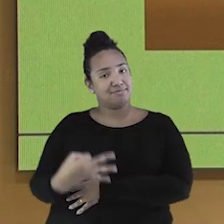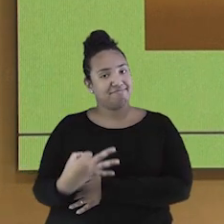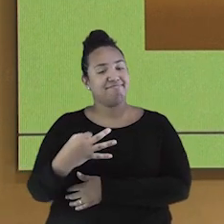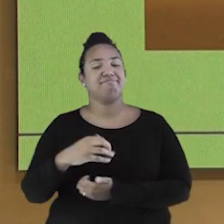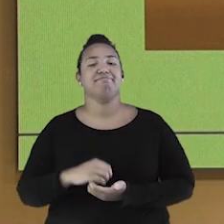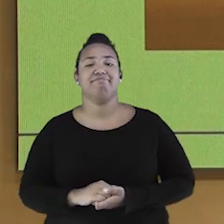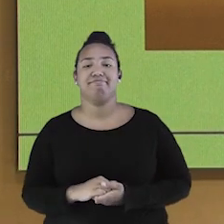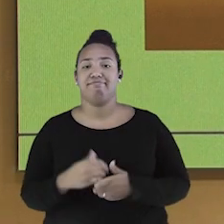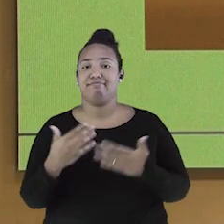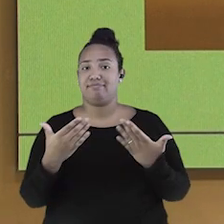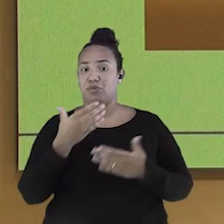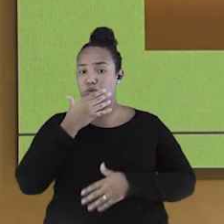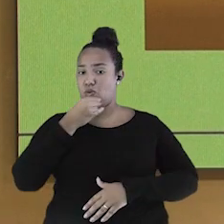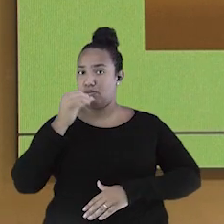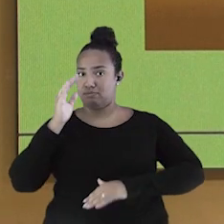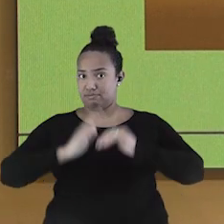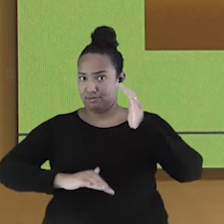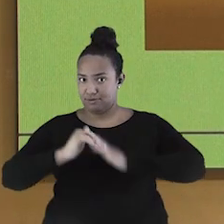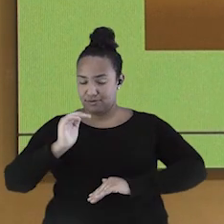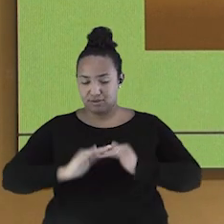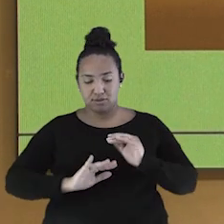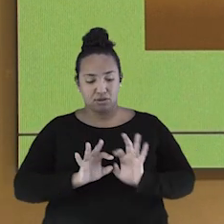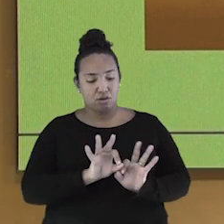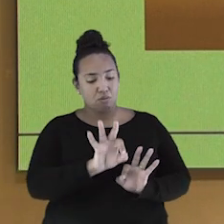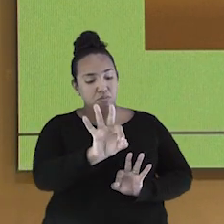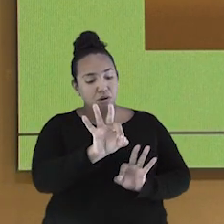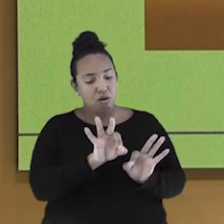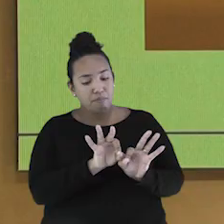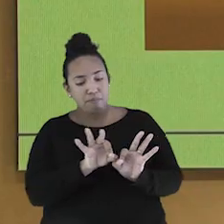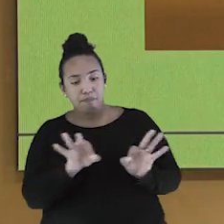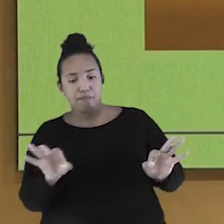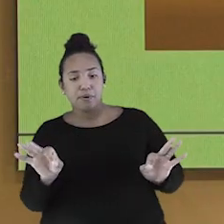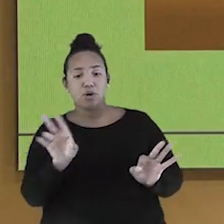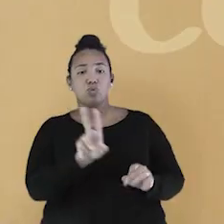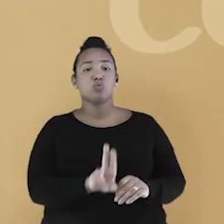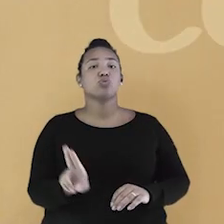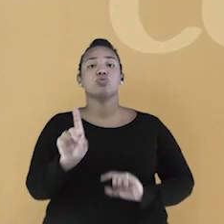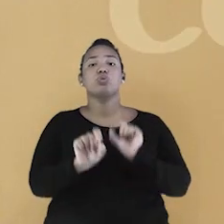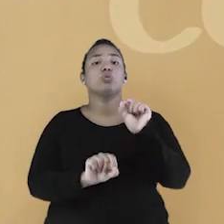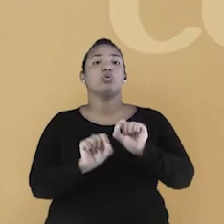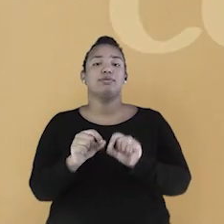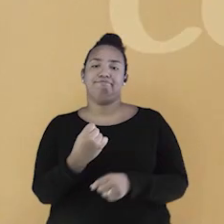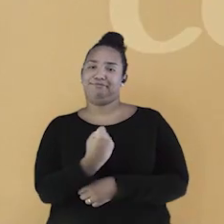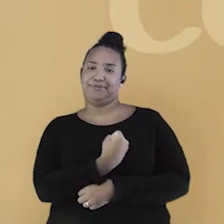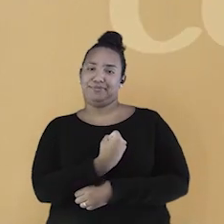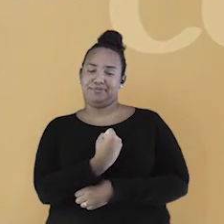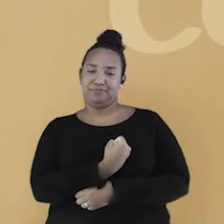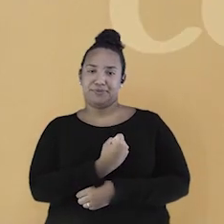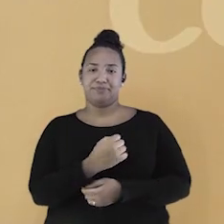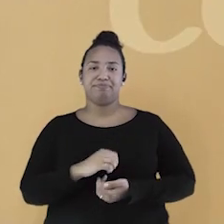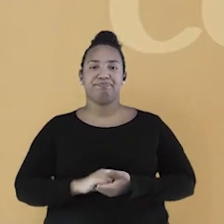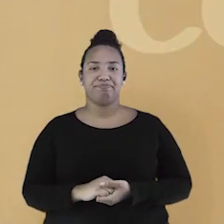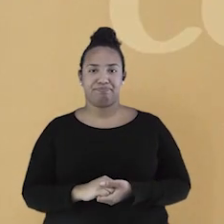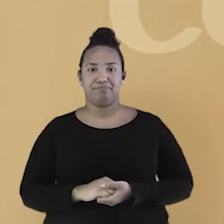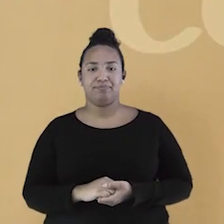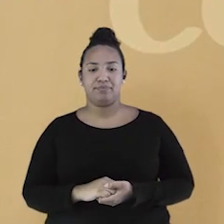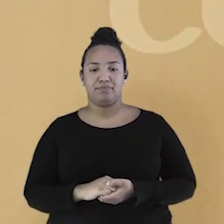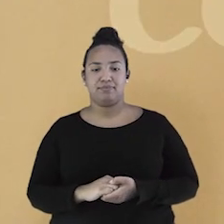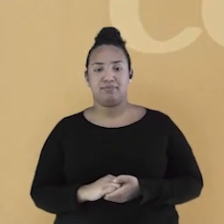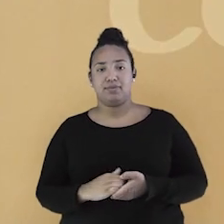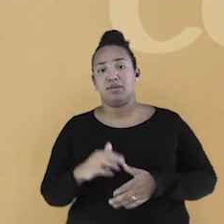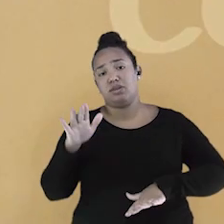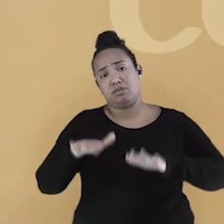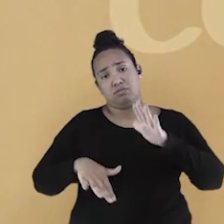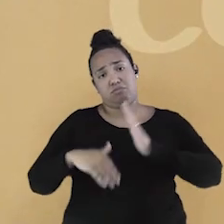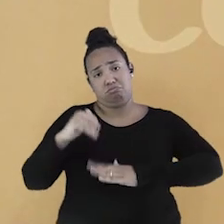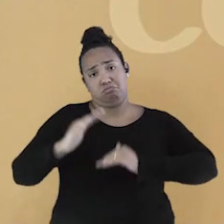o pedreiro, ao tirar as medidas da sala, usou números. Dependendo da carreira que se pretende